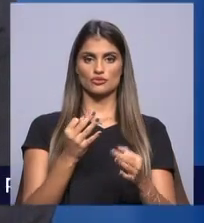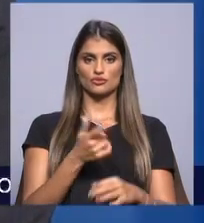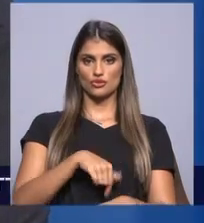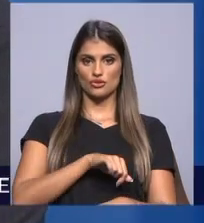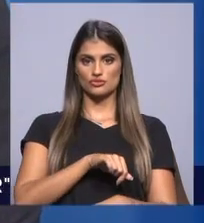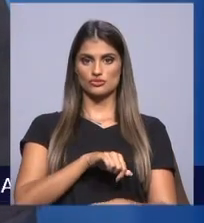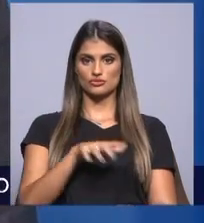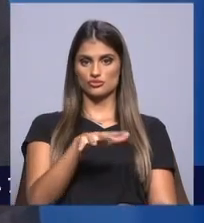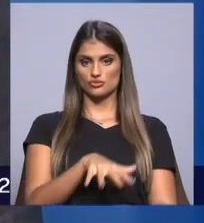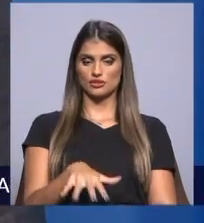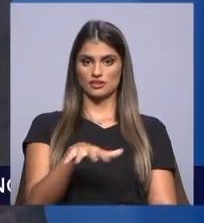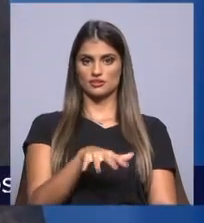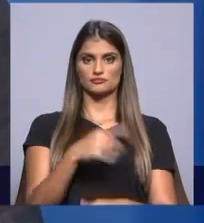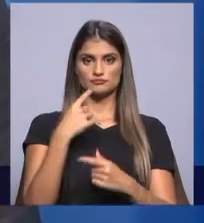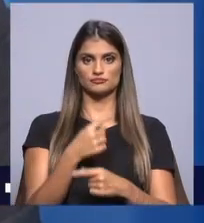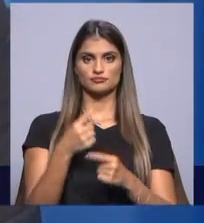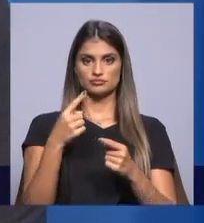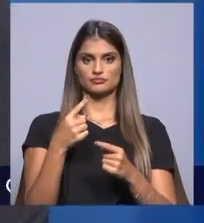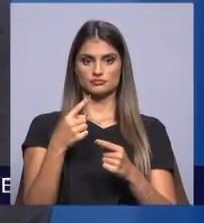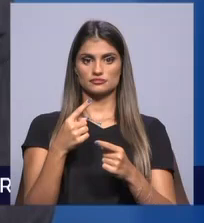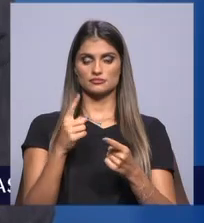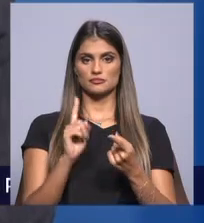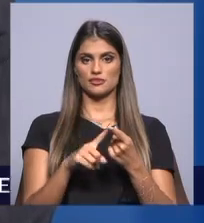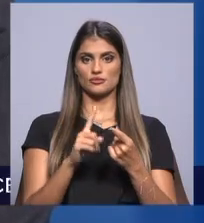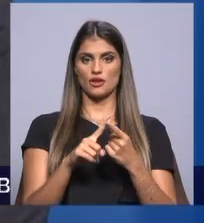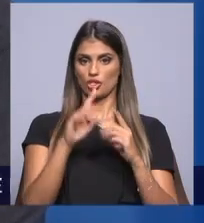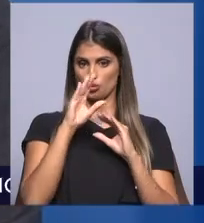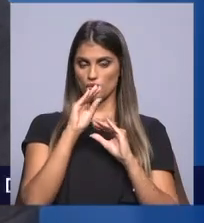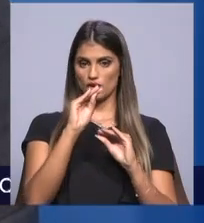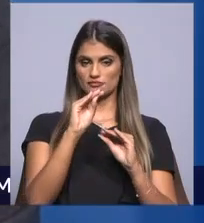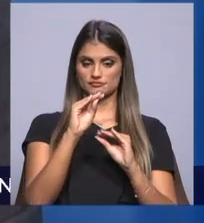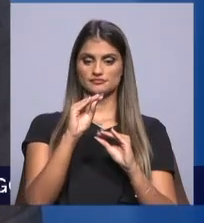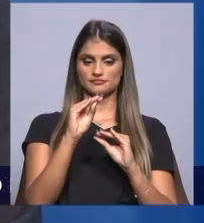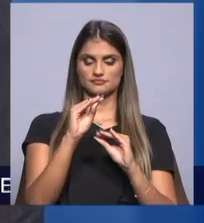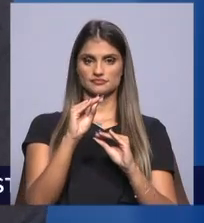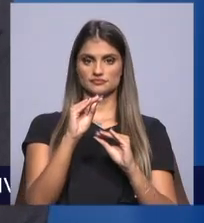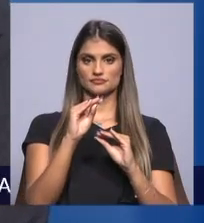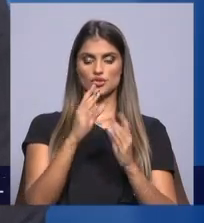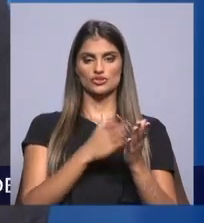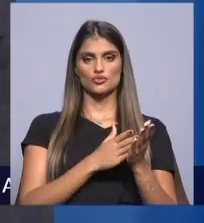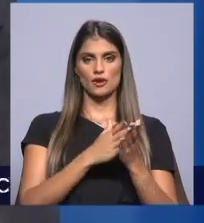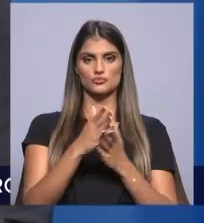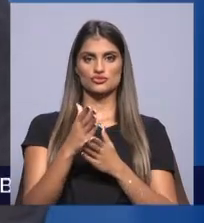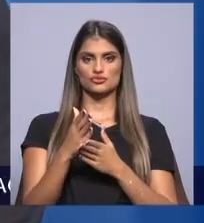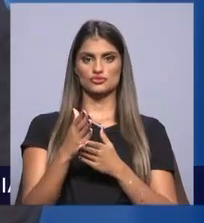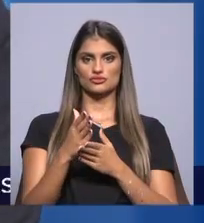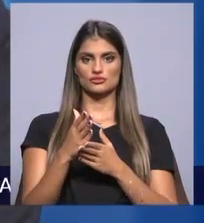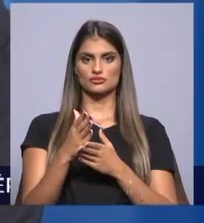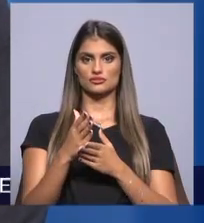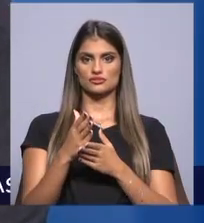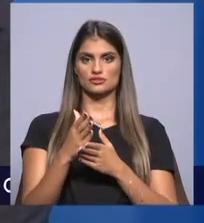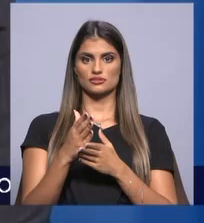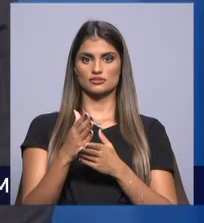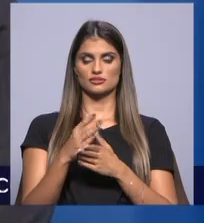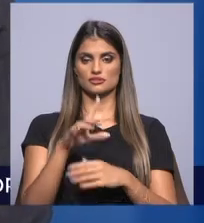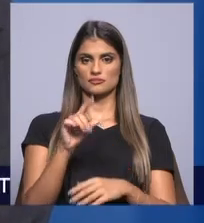bairro planetário para dar conta. Em primeiro lugar, a Lua. Vamos até à Lua. Continuamos este namoro científico